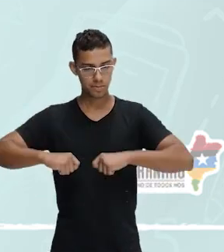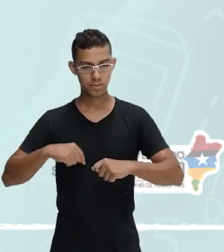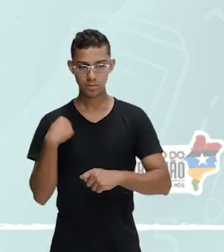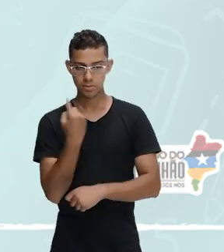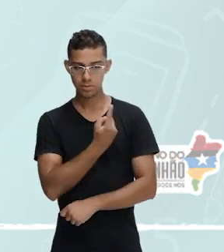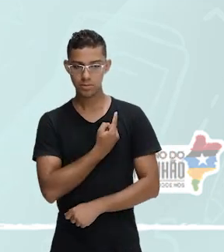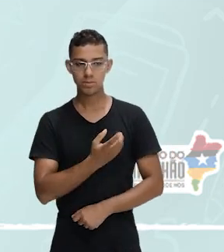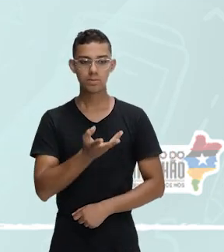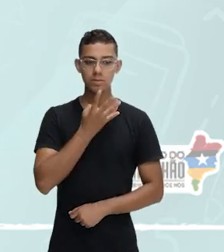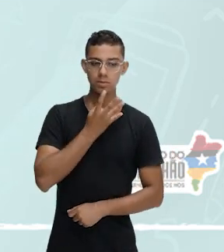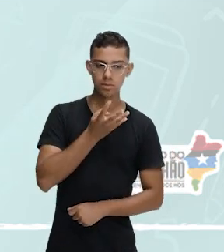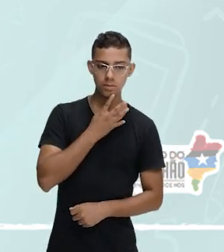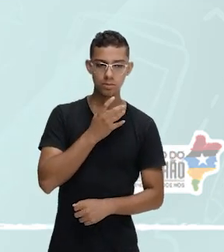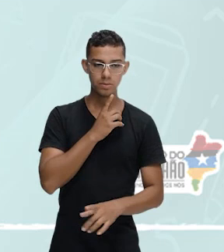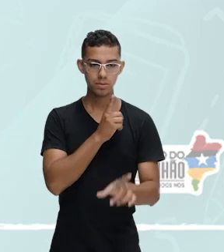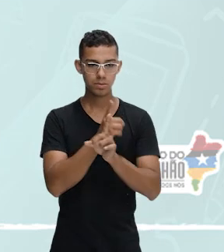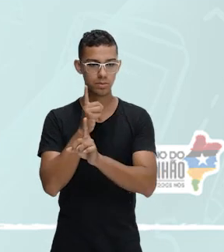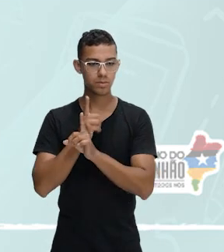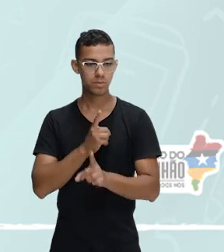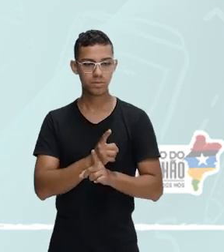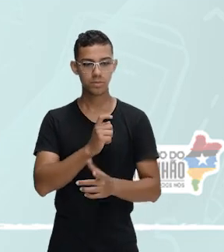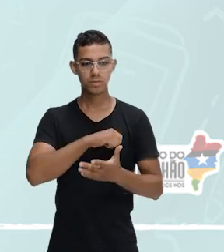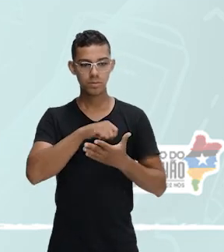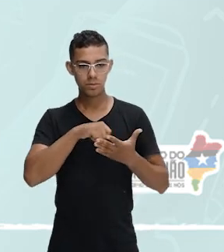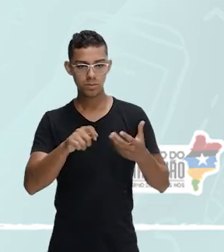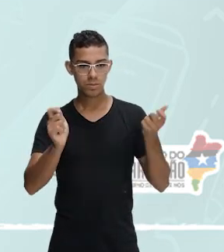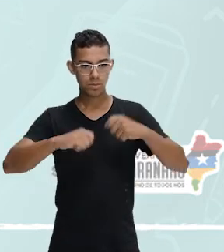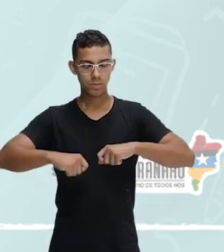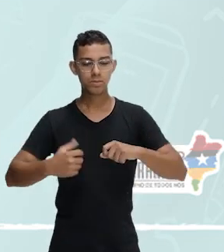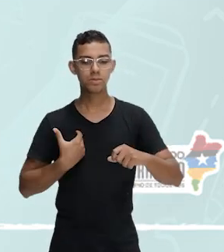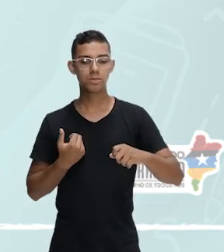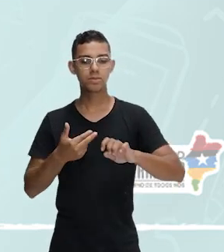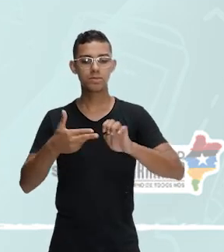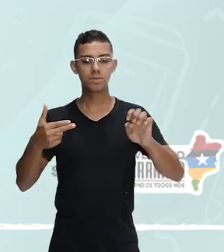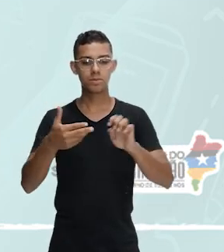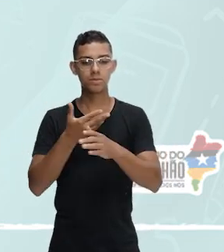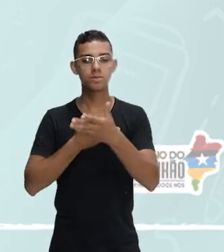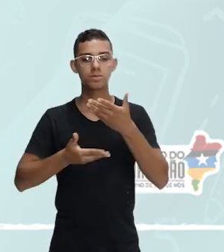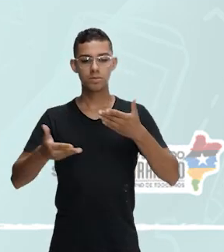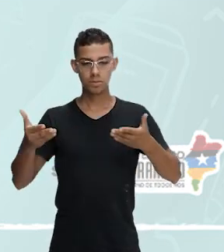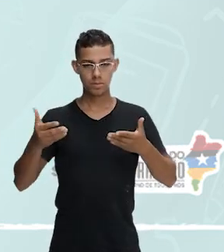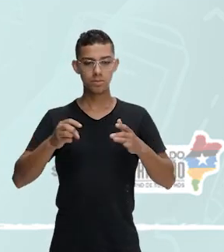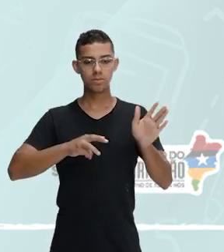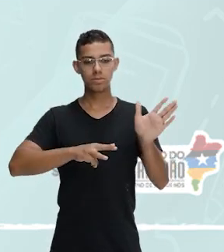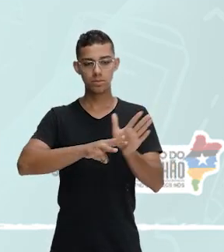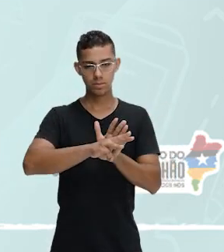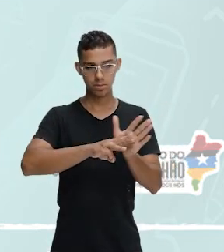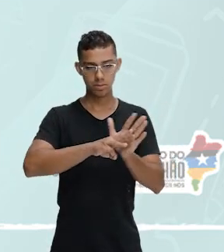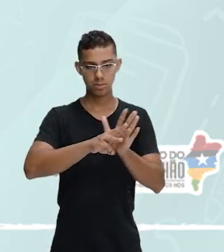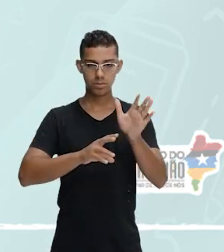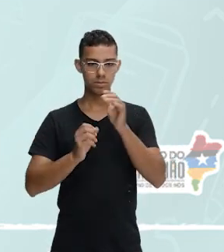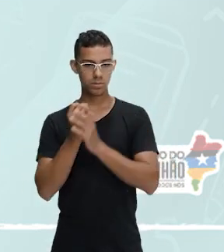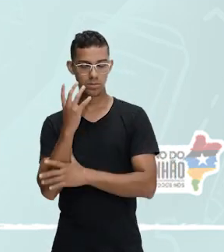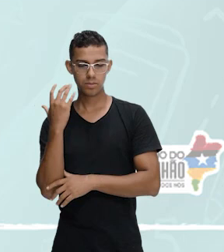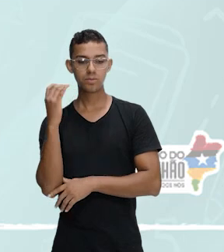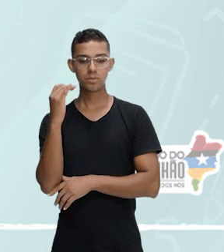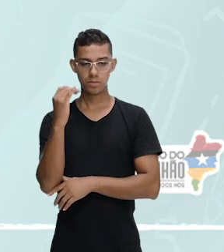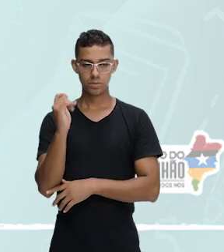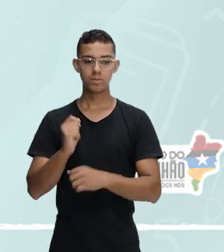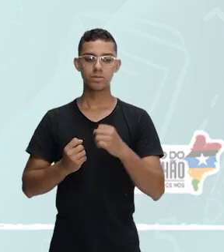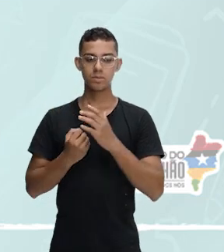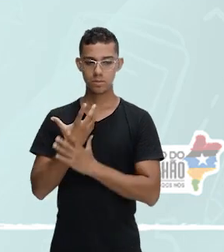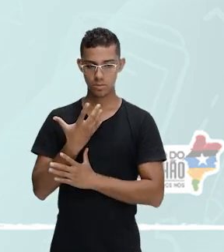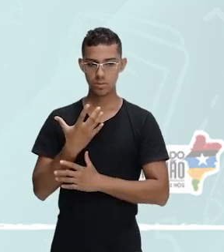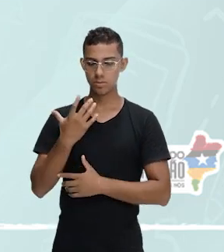nós reconhecermos, identificarmos, pontuarmos elementos relacionados ao método, à produção da ciência e à produção da